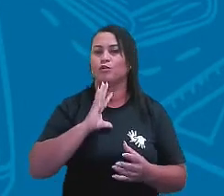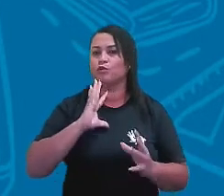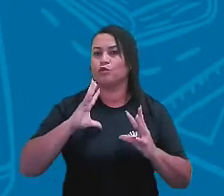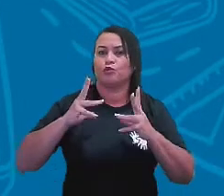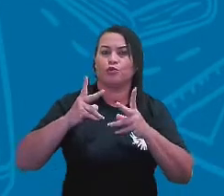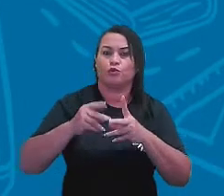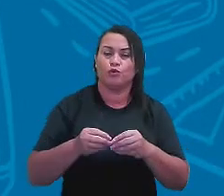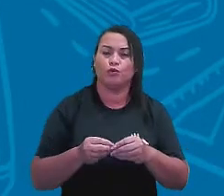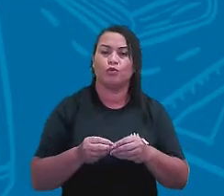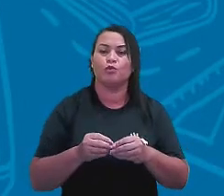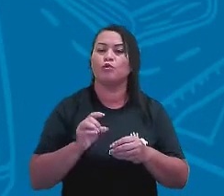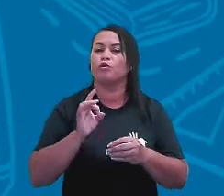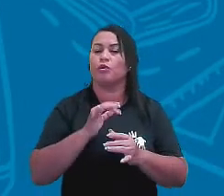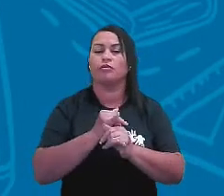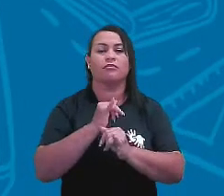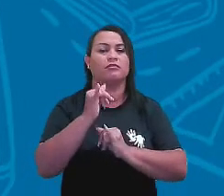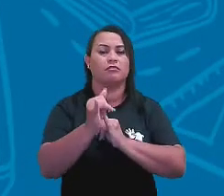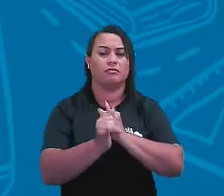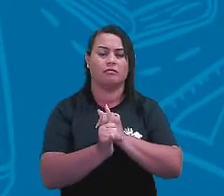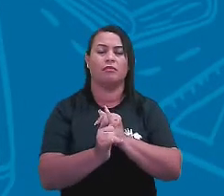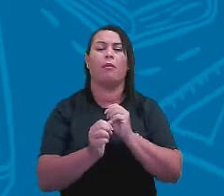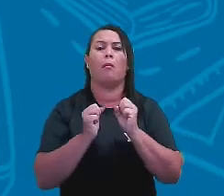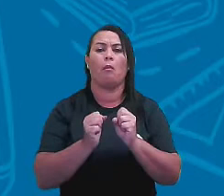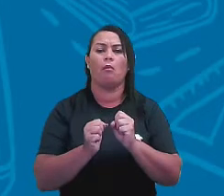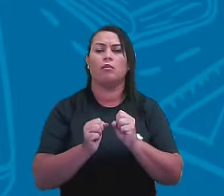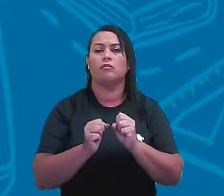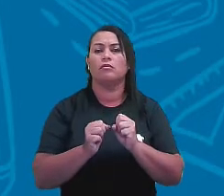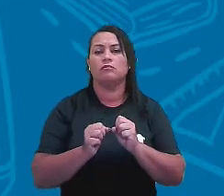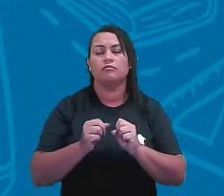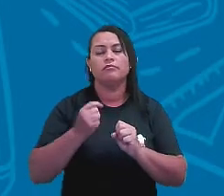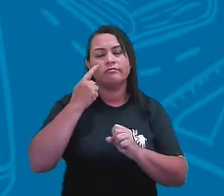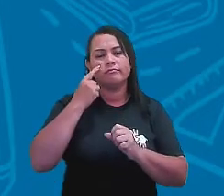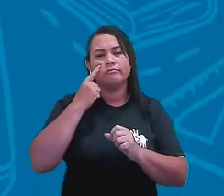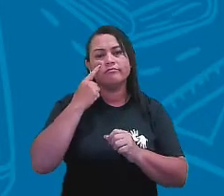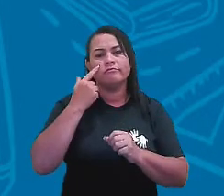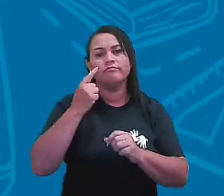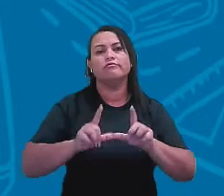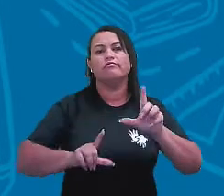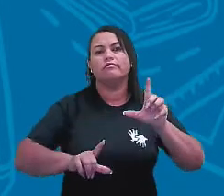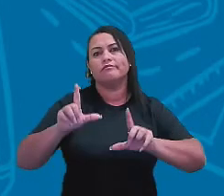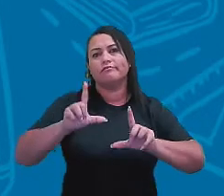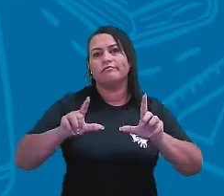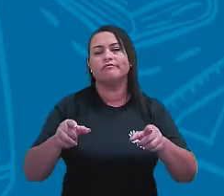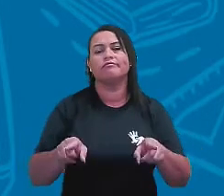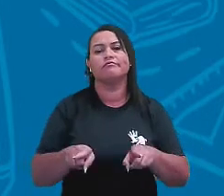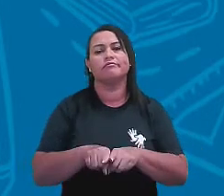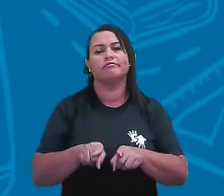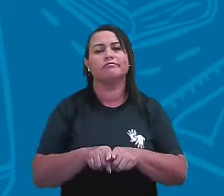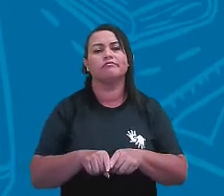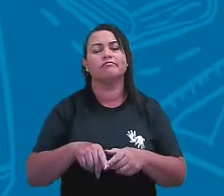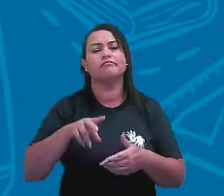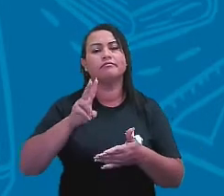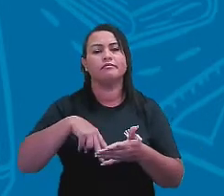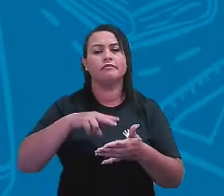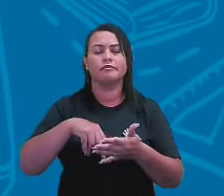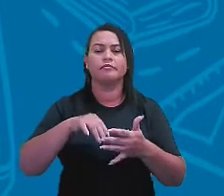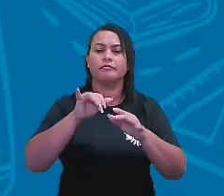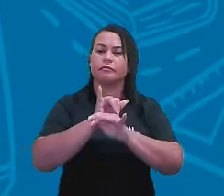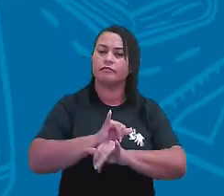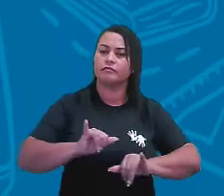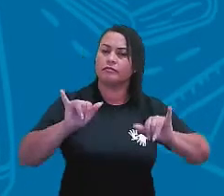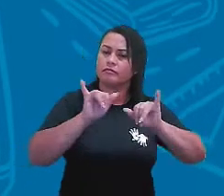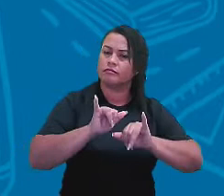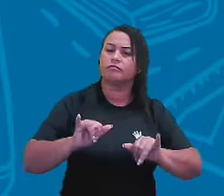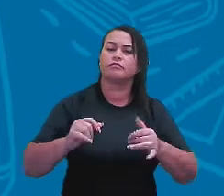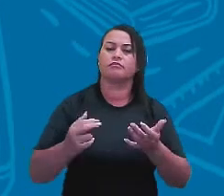na internet. A gente pode assistir programas da TV, né? Pode também ler notícias,